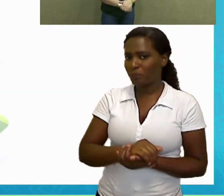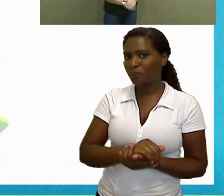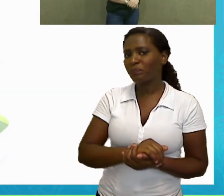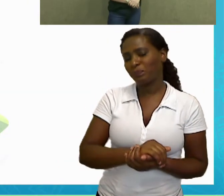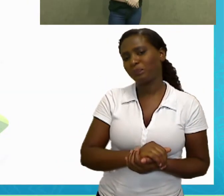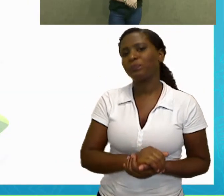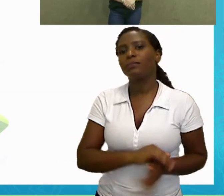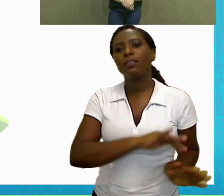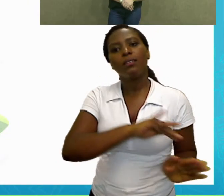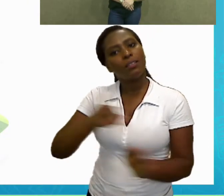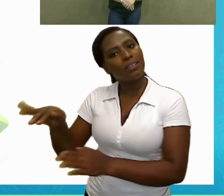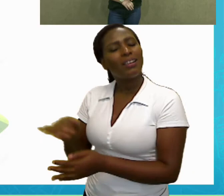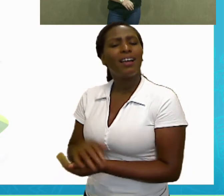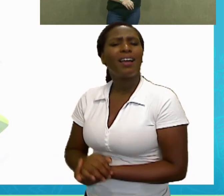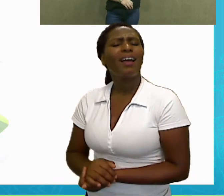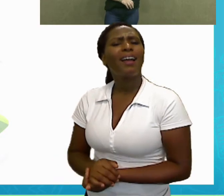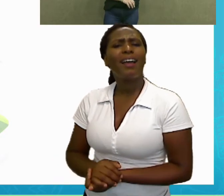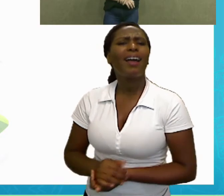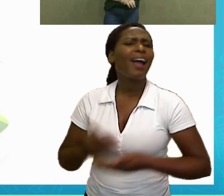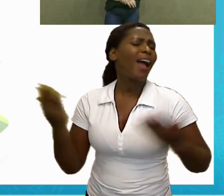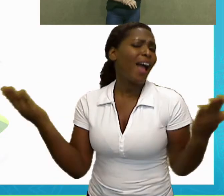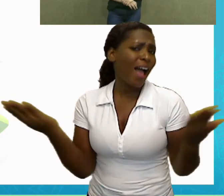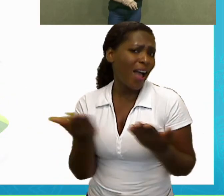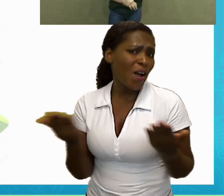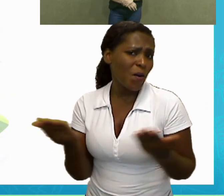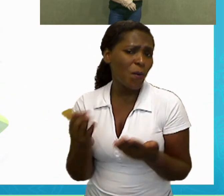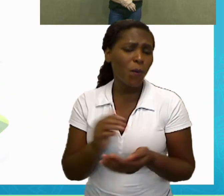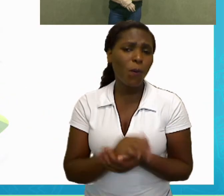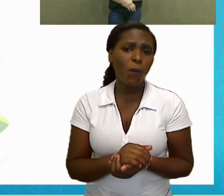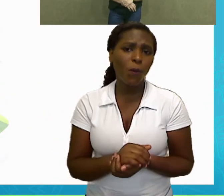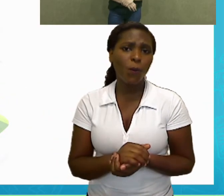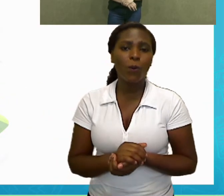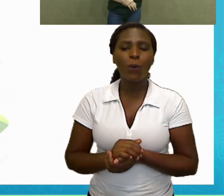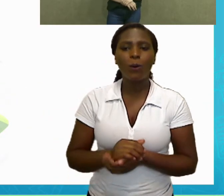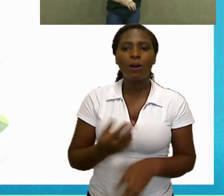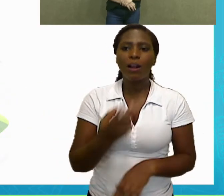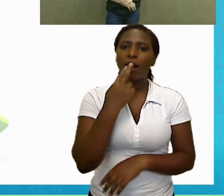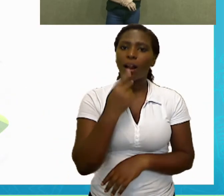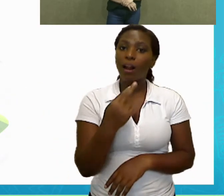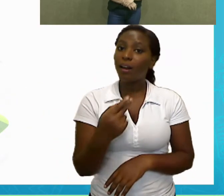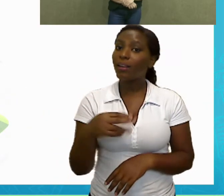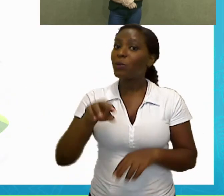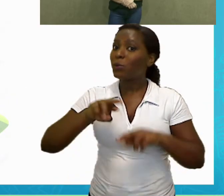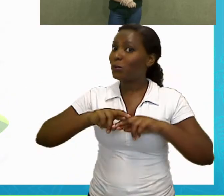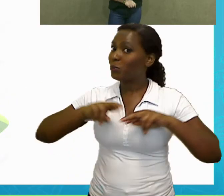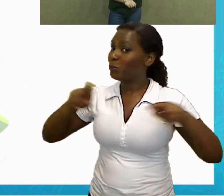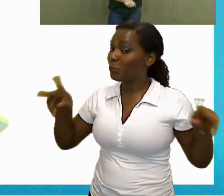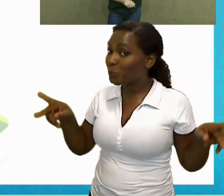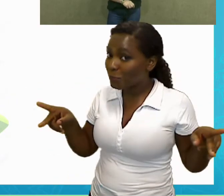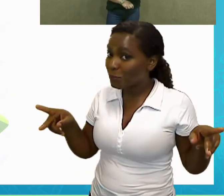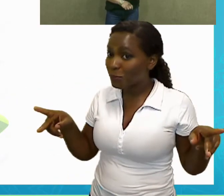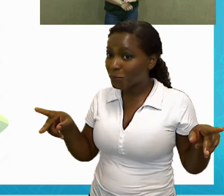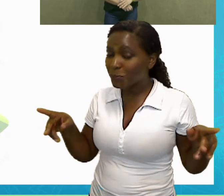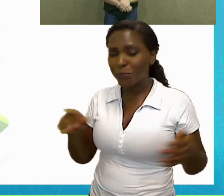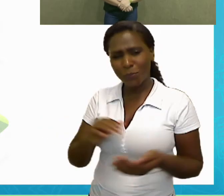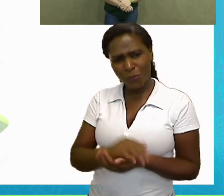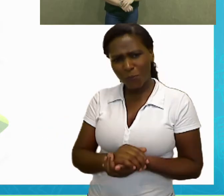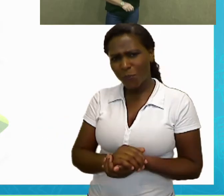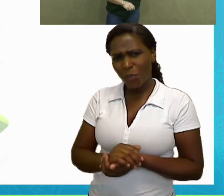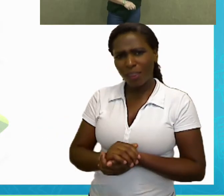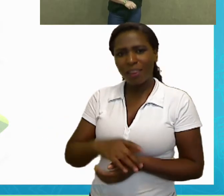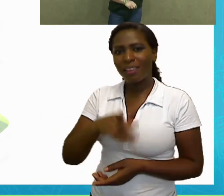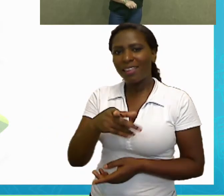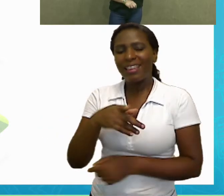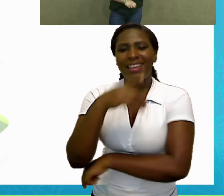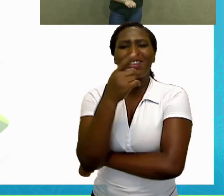Falando outras línguas. O diálogo entre os indivíduos que compõem a sociedade não se restringe